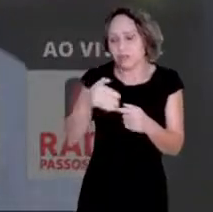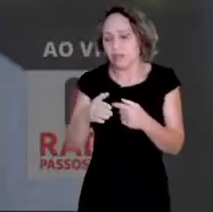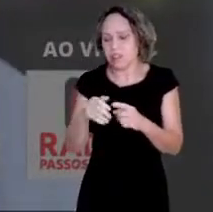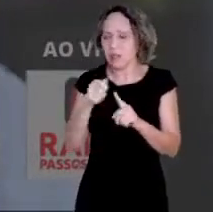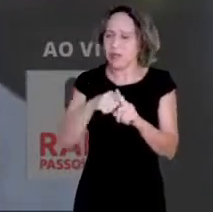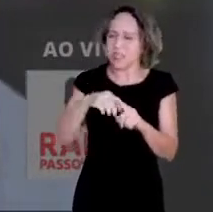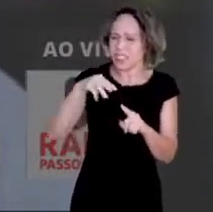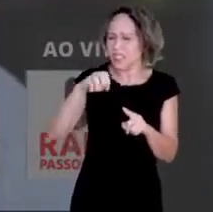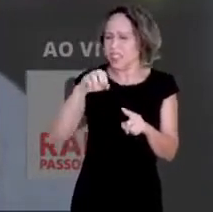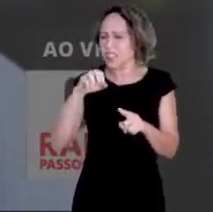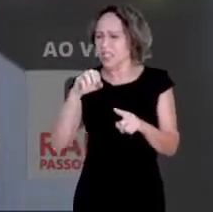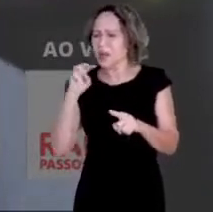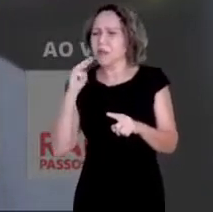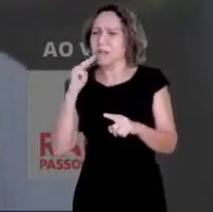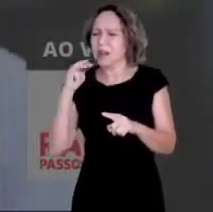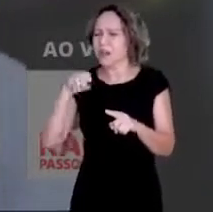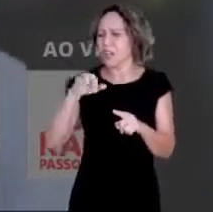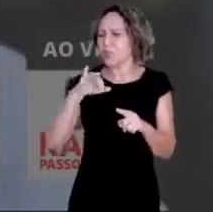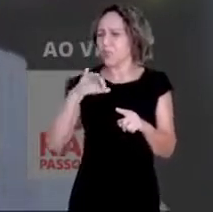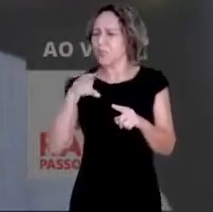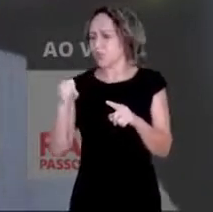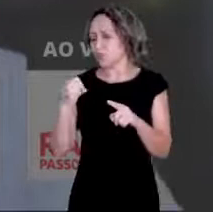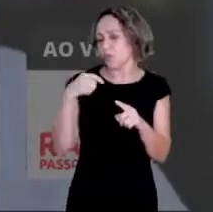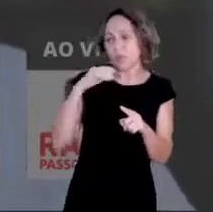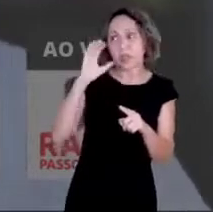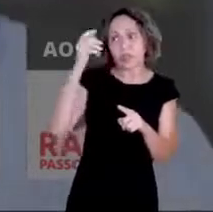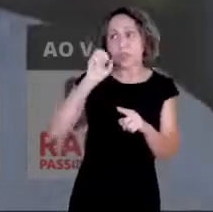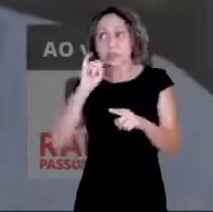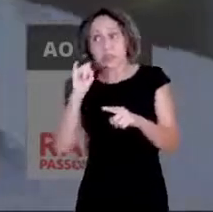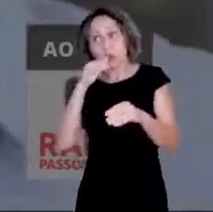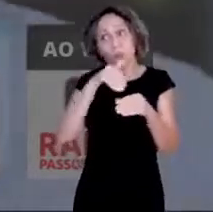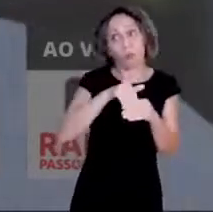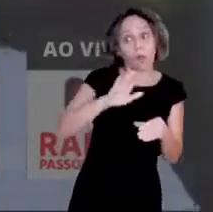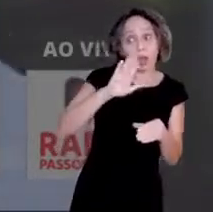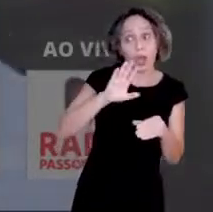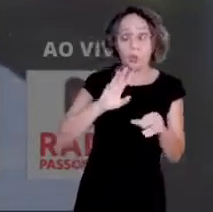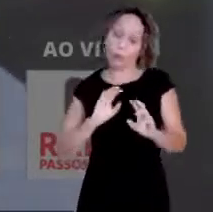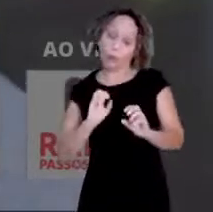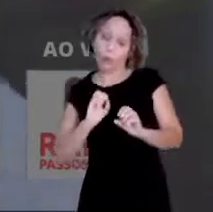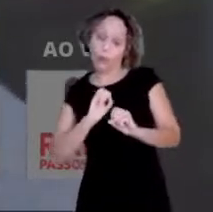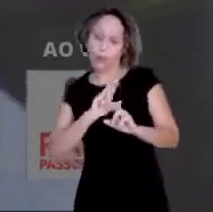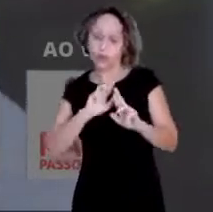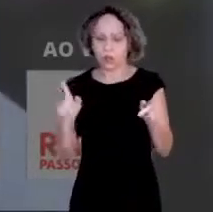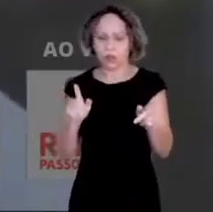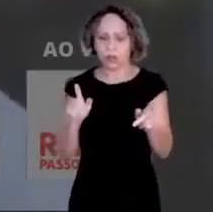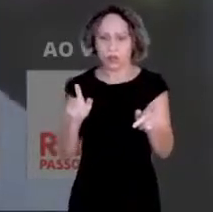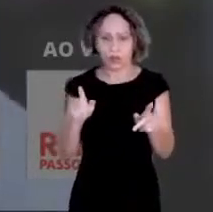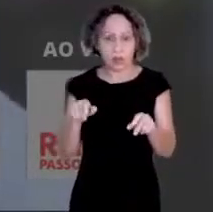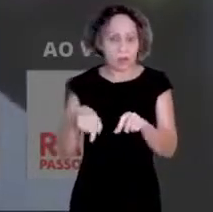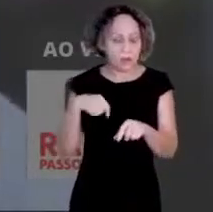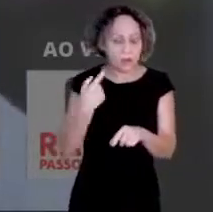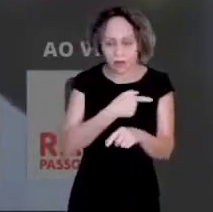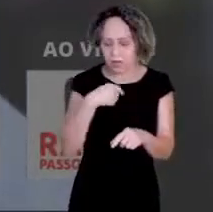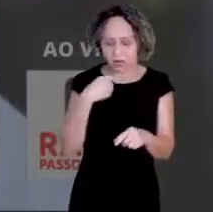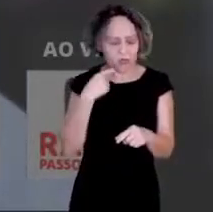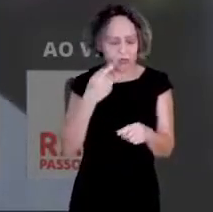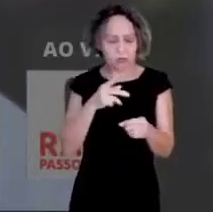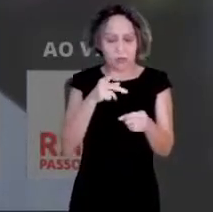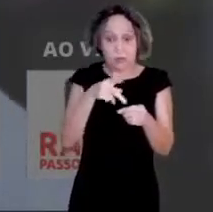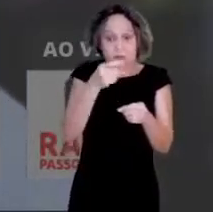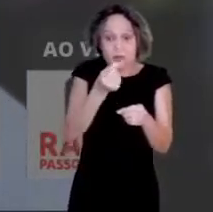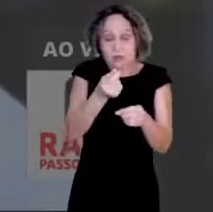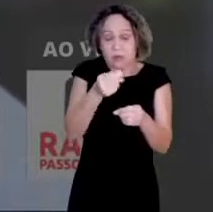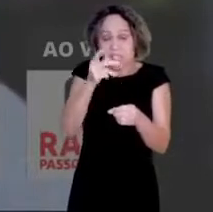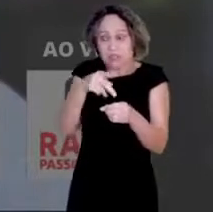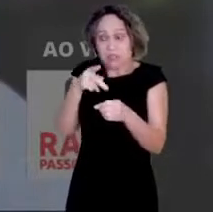XXI, não é admissível. Portanto, nós vamos transformar esses preços em preços no